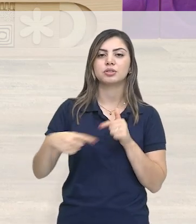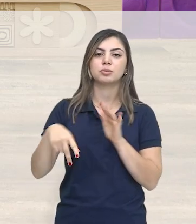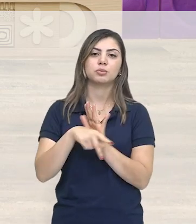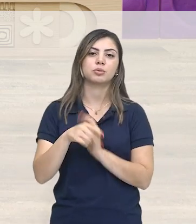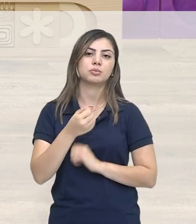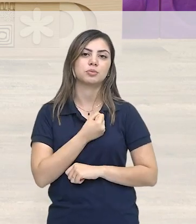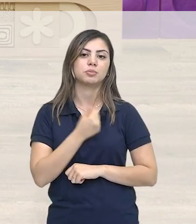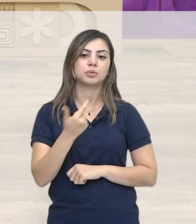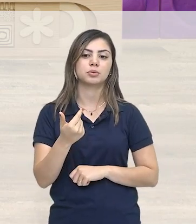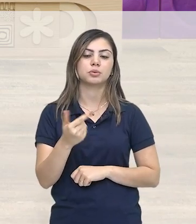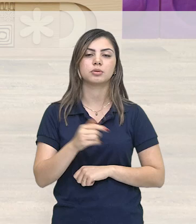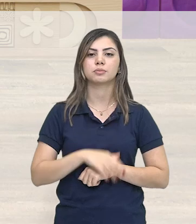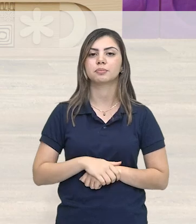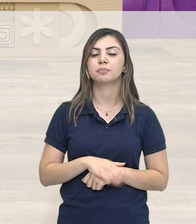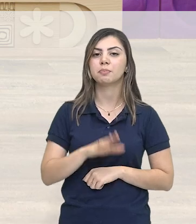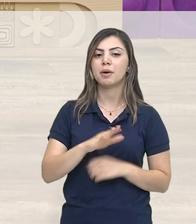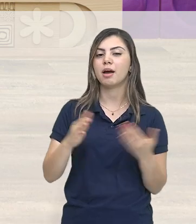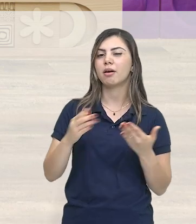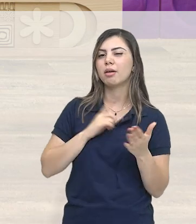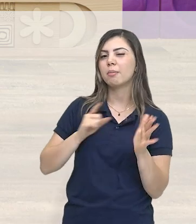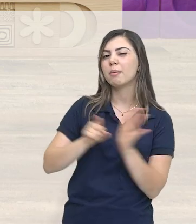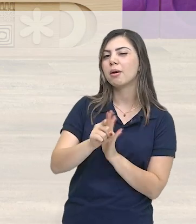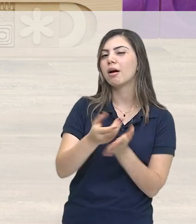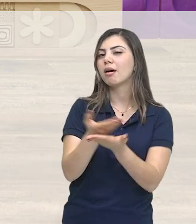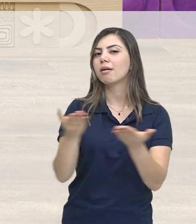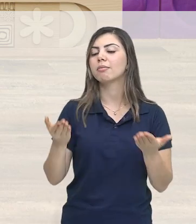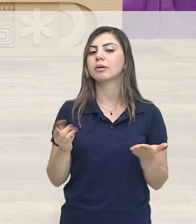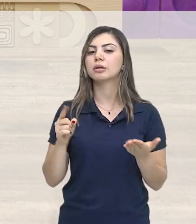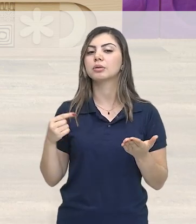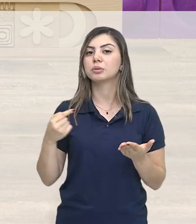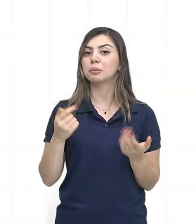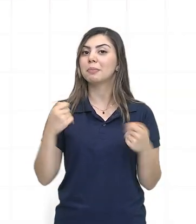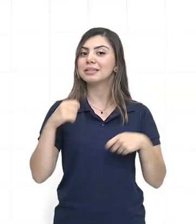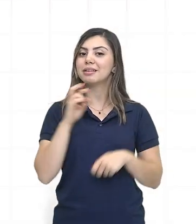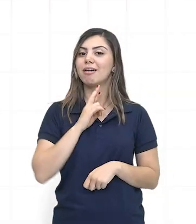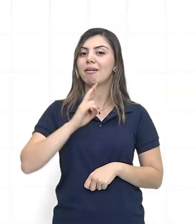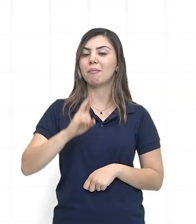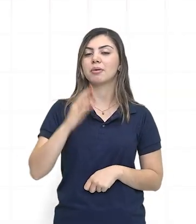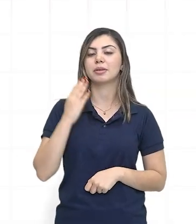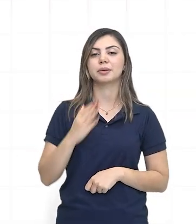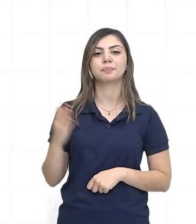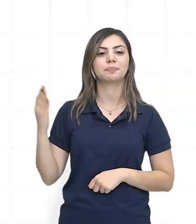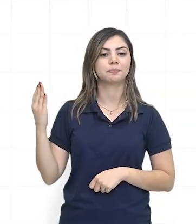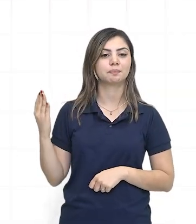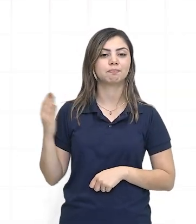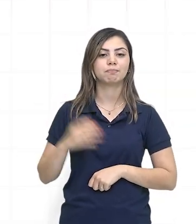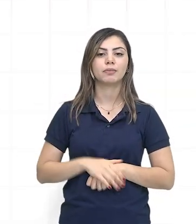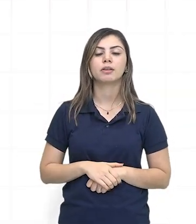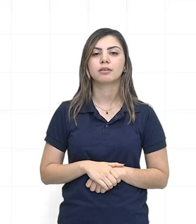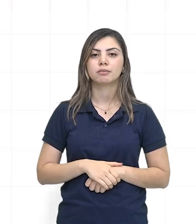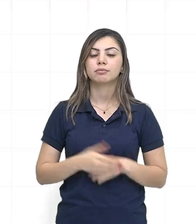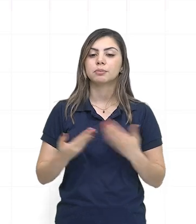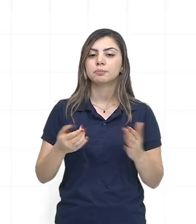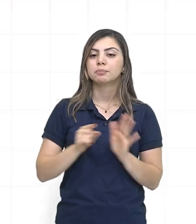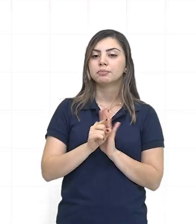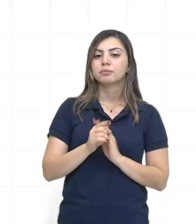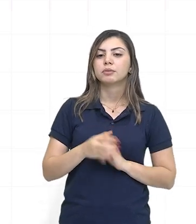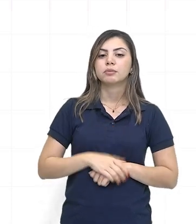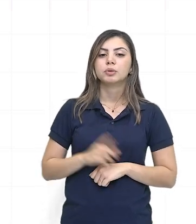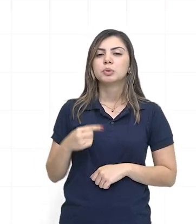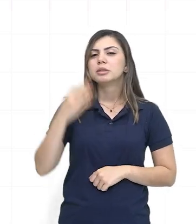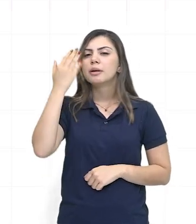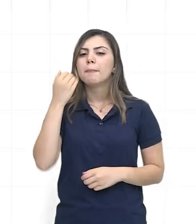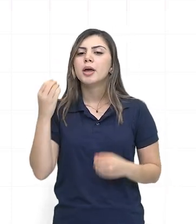número 12. E agora vem aqui uma pergunta para a gente responder. Vamos ver. Como podemos saber quais são os